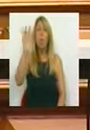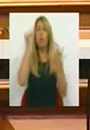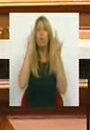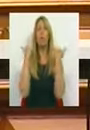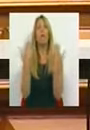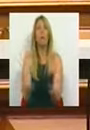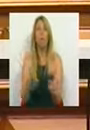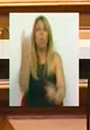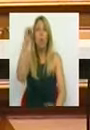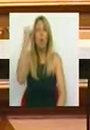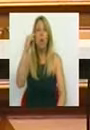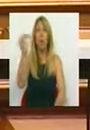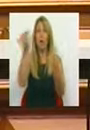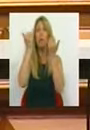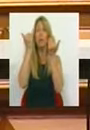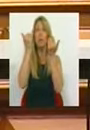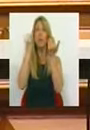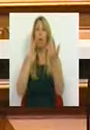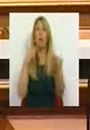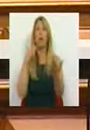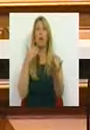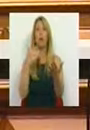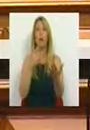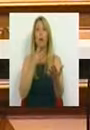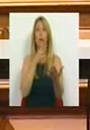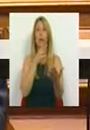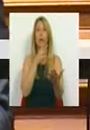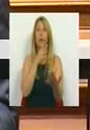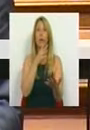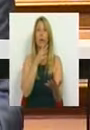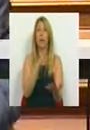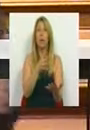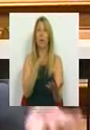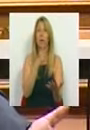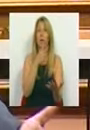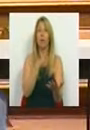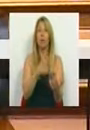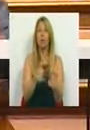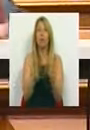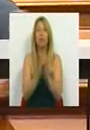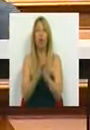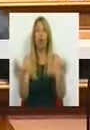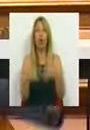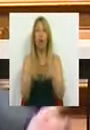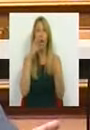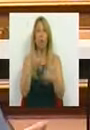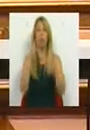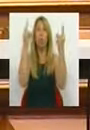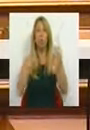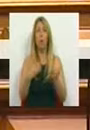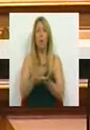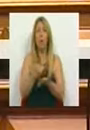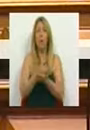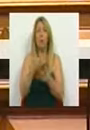com uma única informação, dar conta a todos os organismos públicos dos seus dados, evitando a redundância e